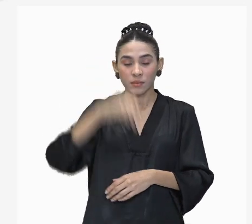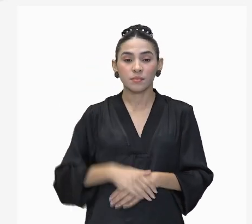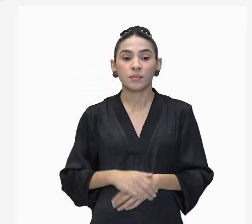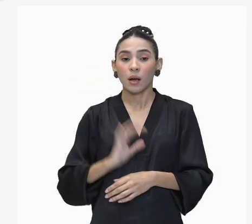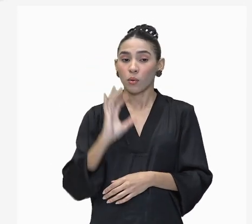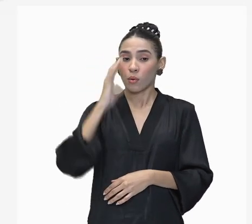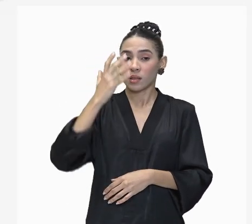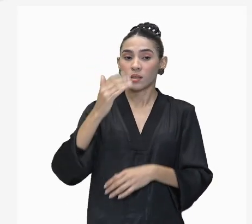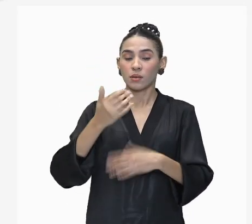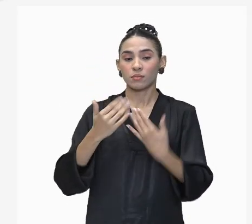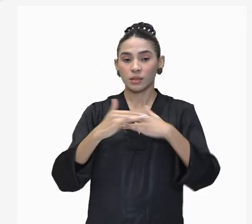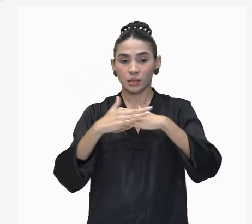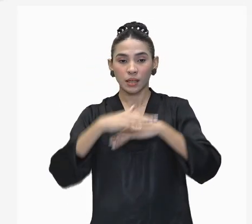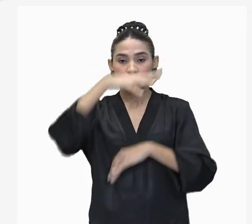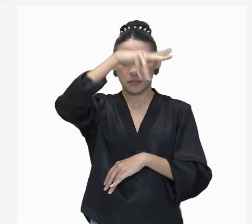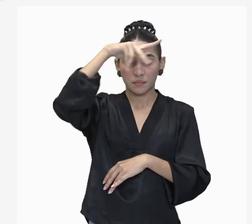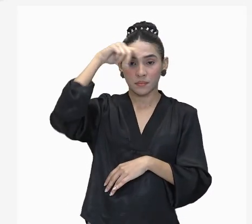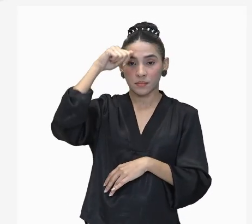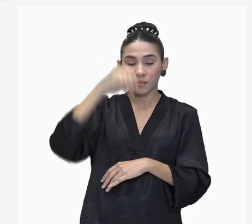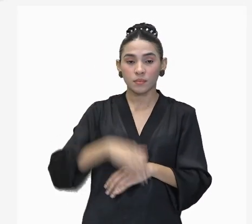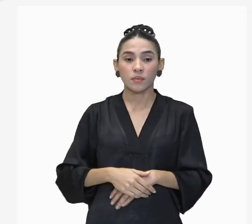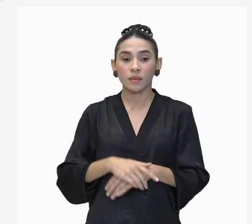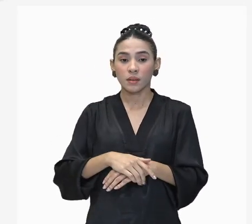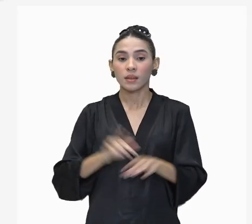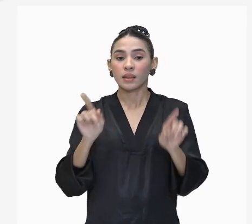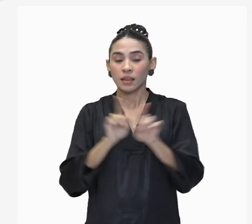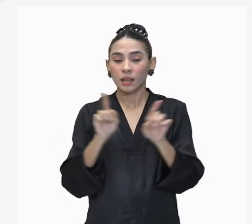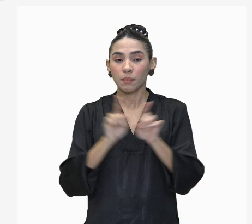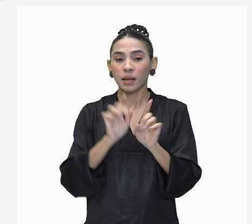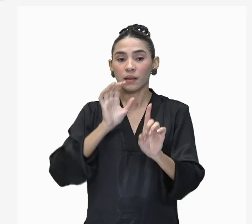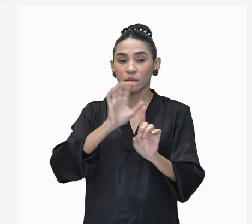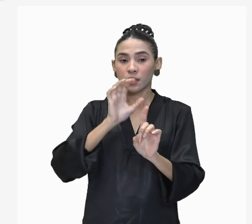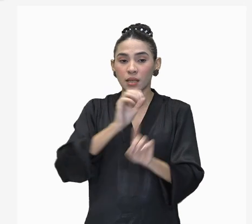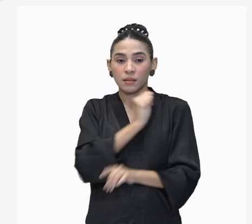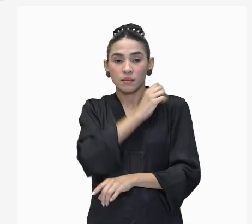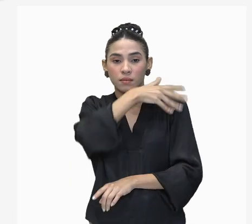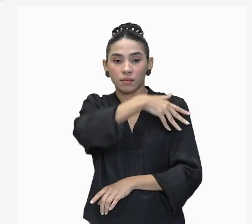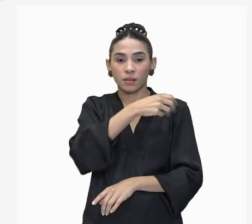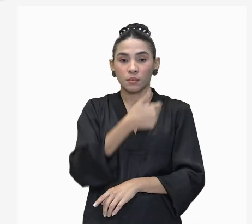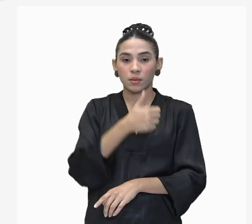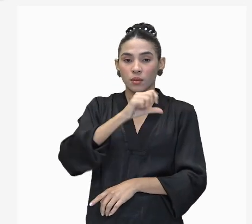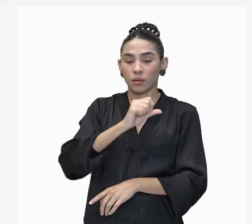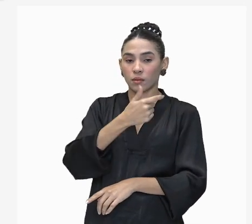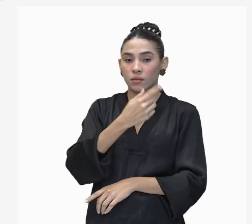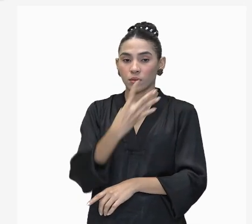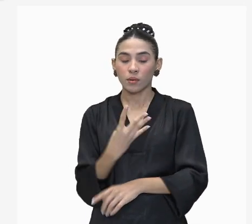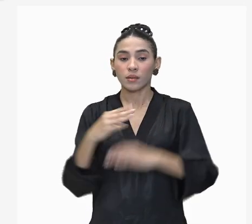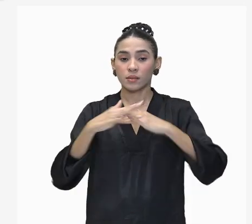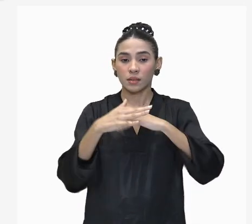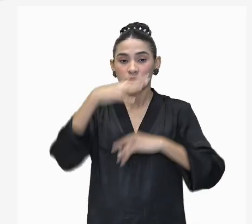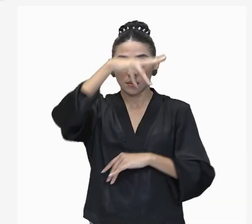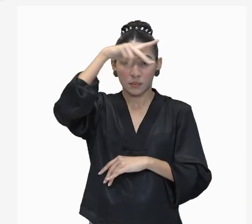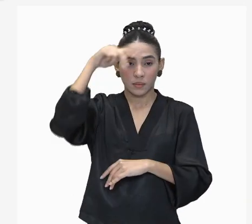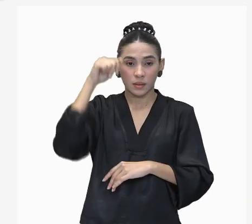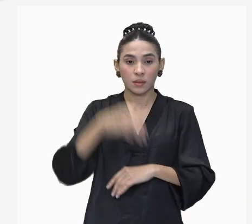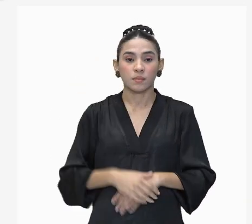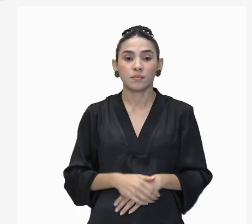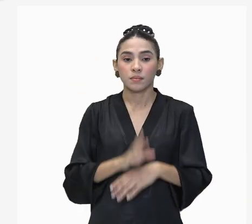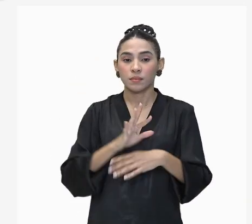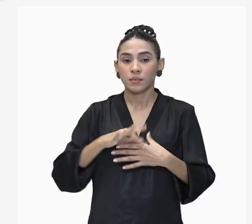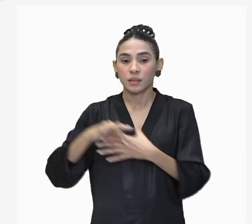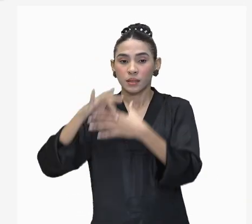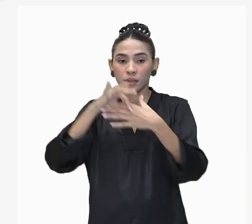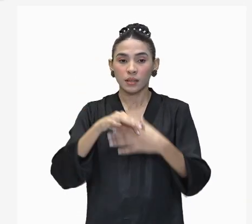Manaus, É uma revolta tenentista em 1924 na cidade de Manaus. Foi liderada